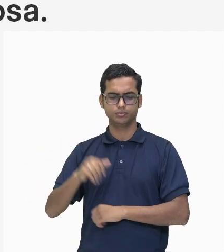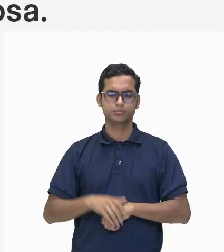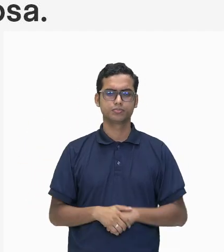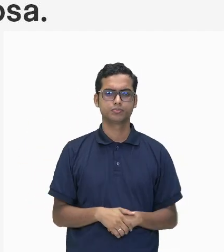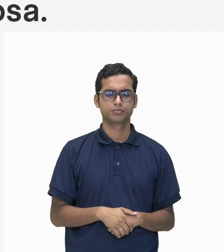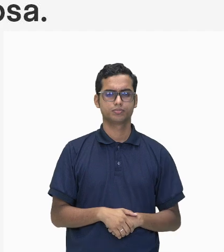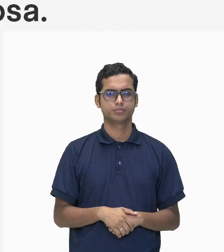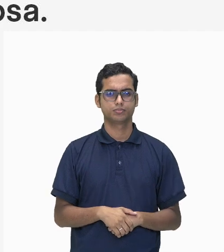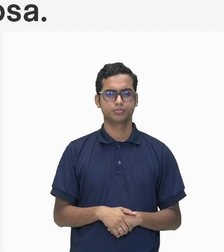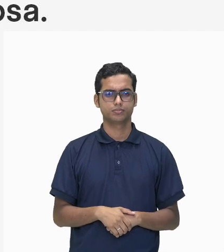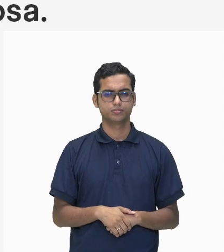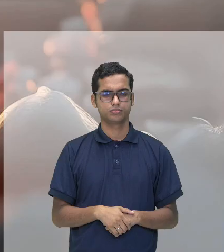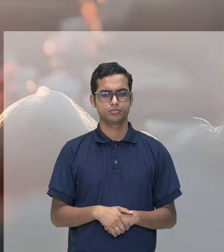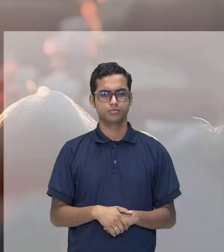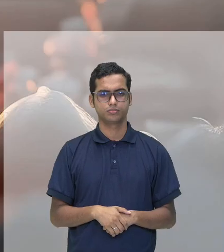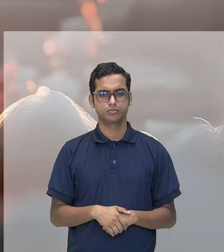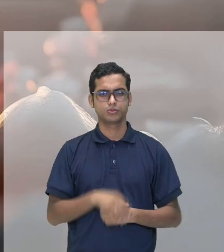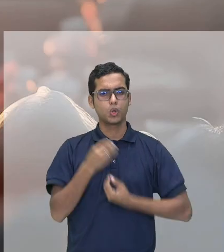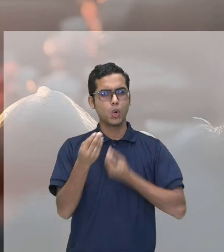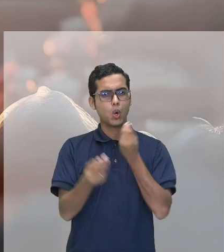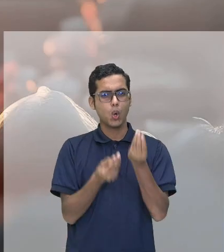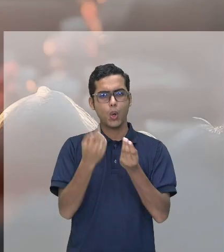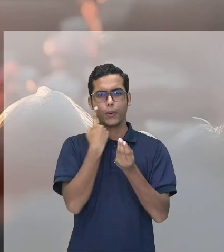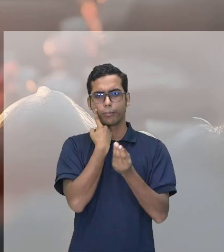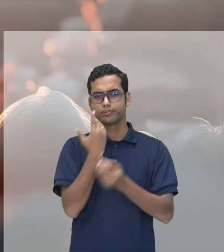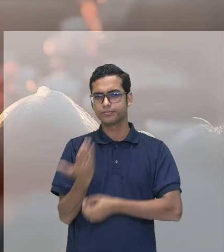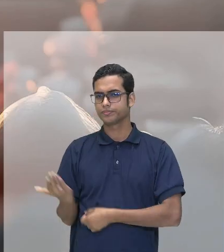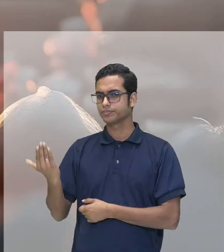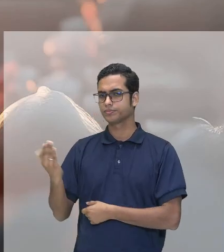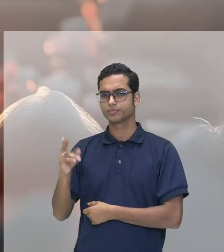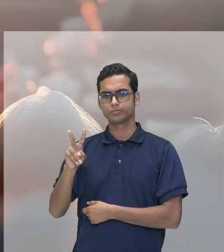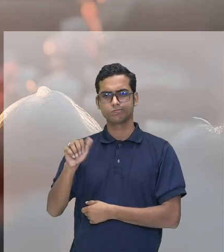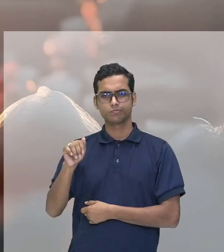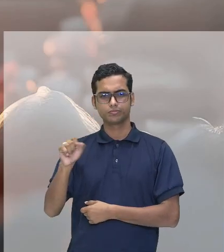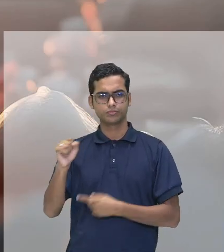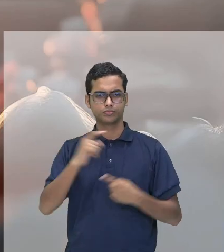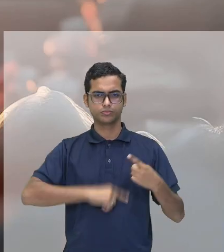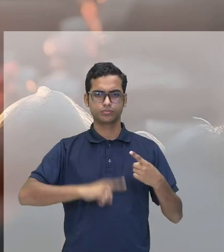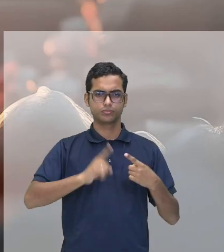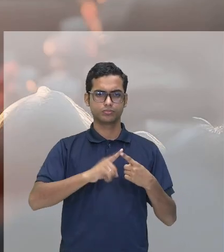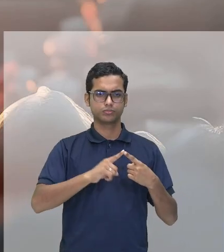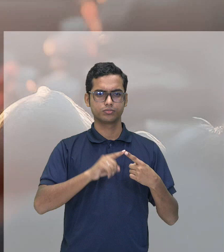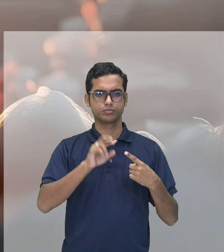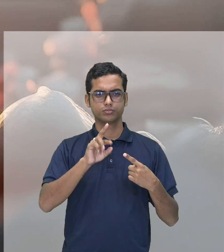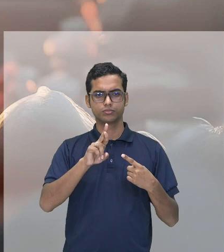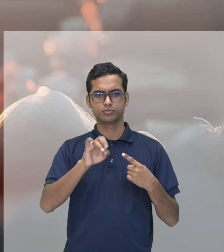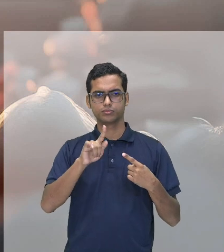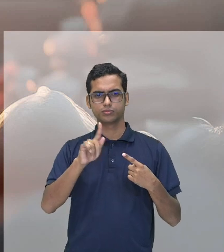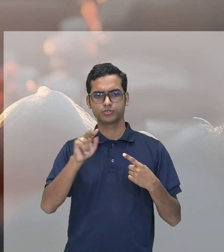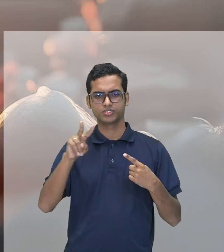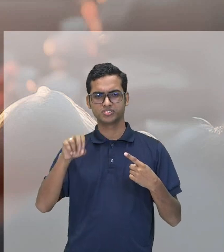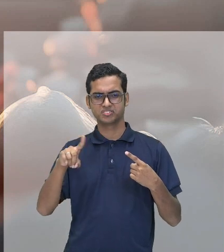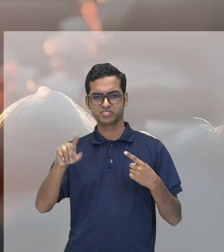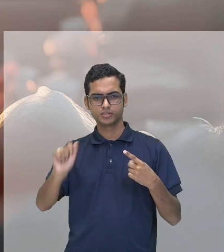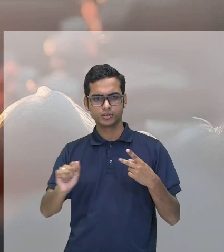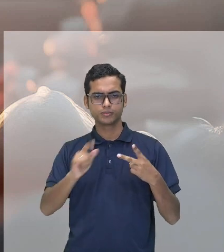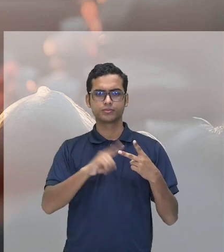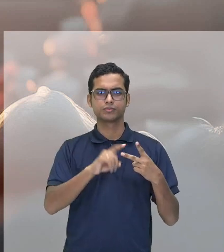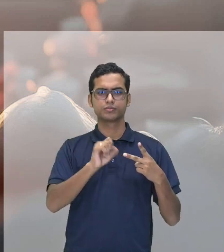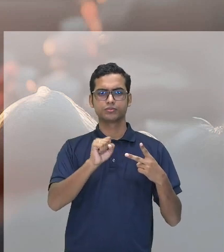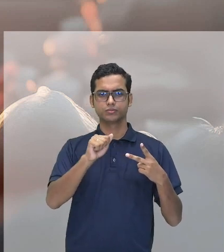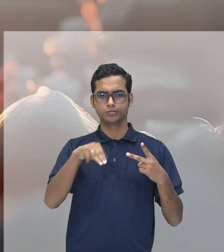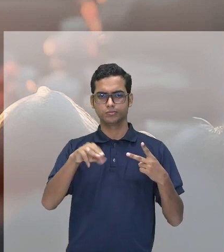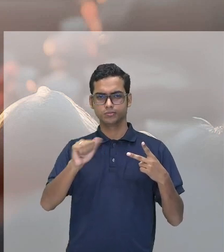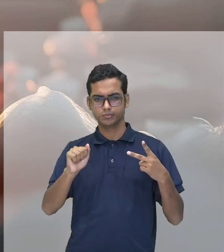o Vedas dentro do hinduísmo. Nós temos a Rig Veda, a Sama Veda,